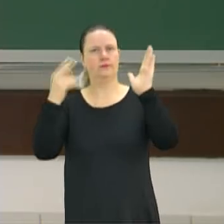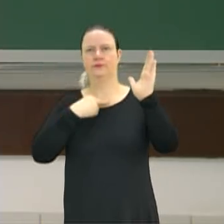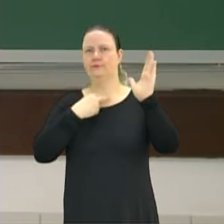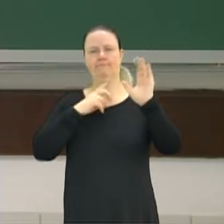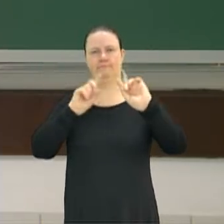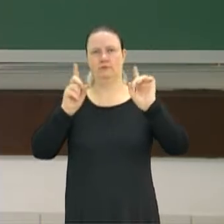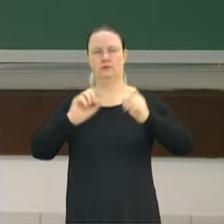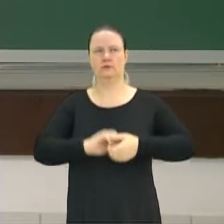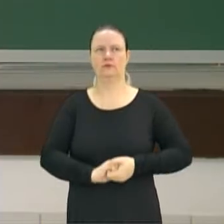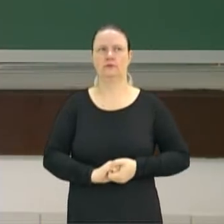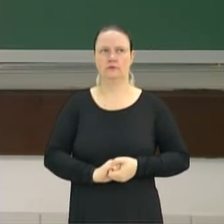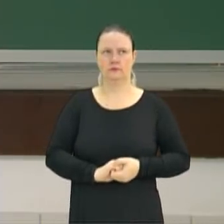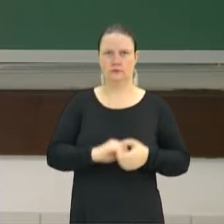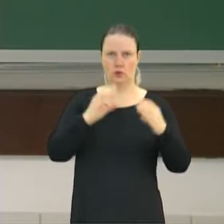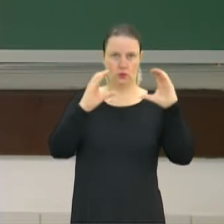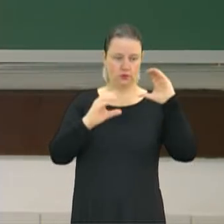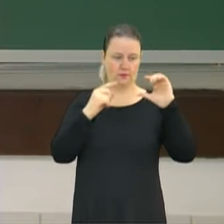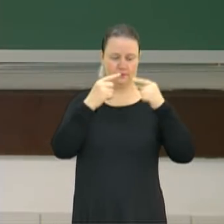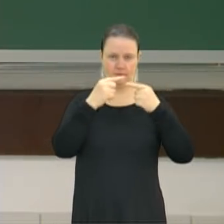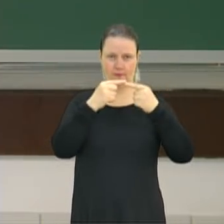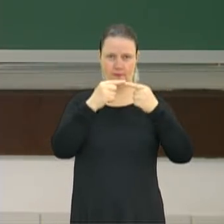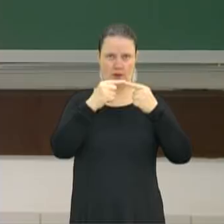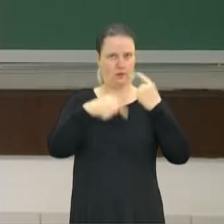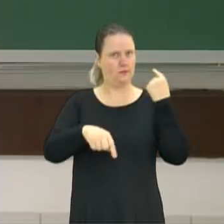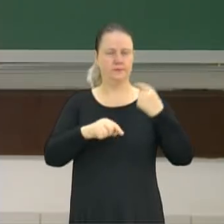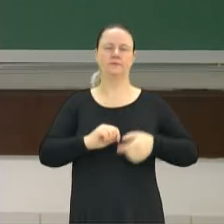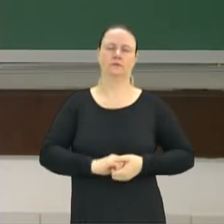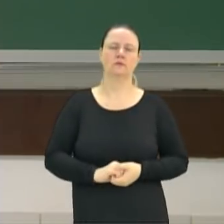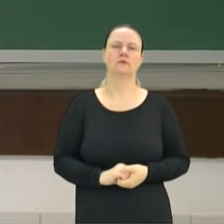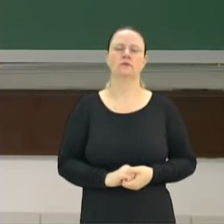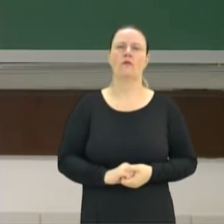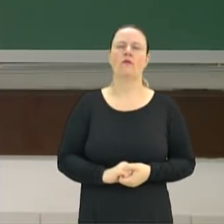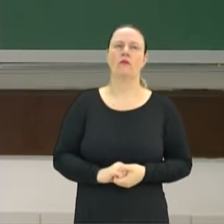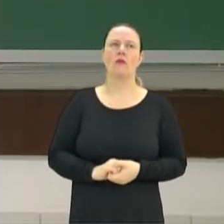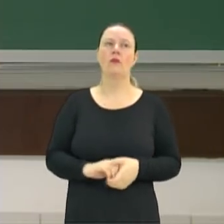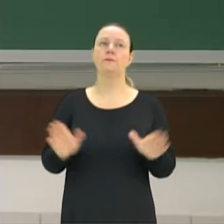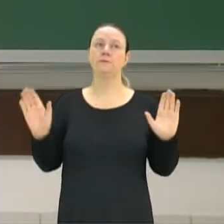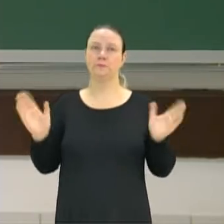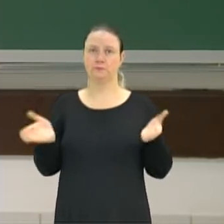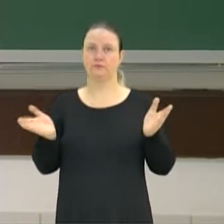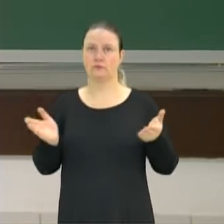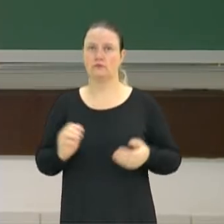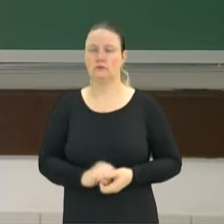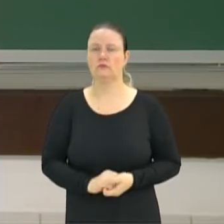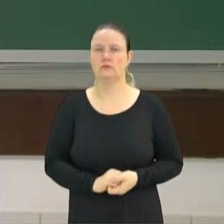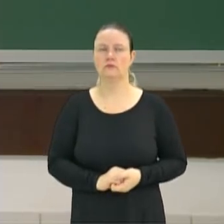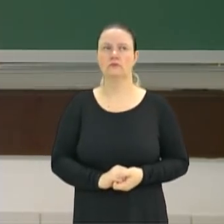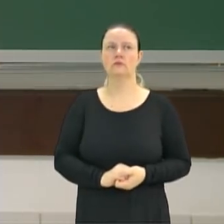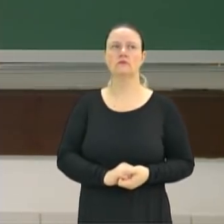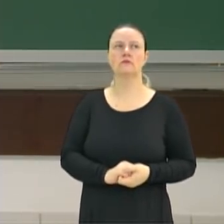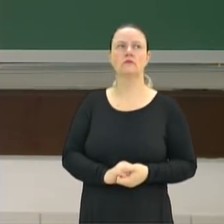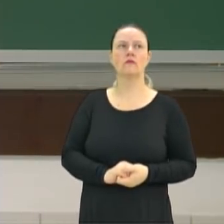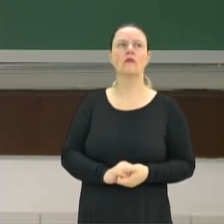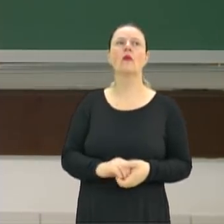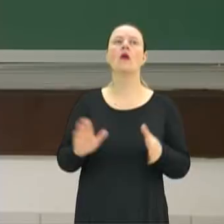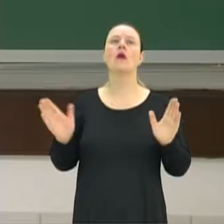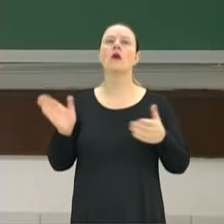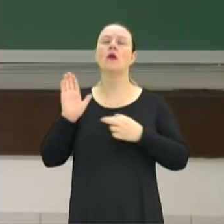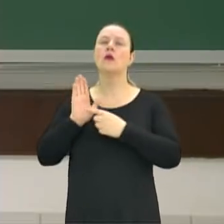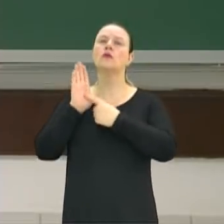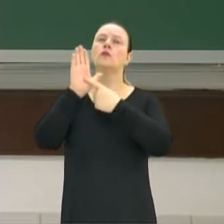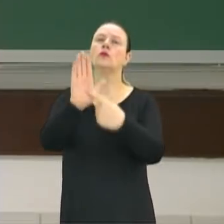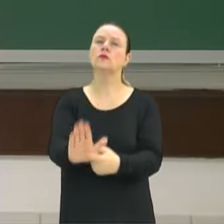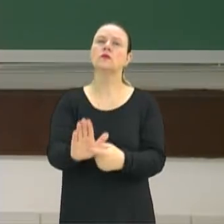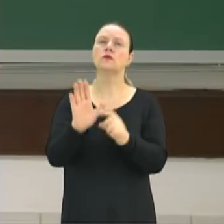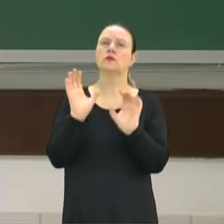vamos ver a diferença entre essas pirâmides. Vamos começar direto com a energética, já que a gente já deu uma falada ali sobre ela. Então a energética ela está mostrando o quê? A